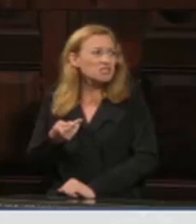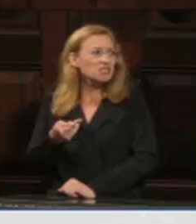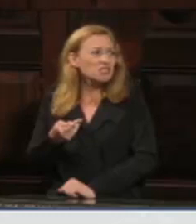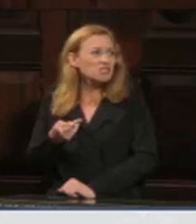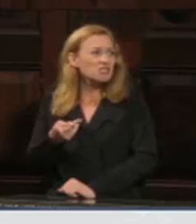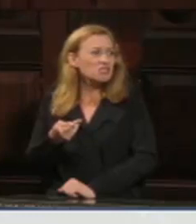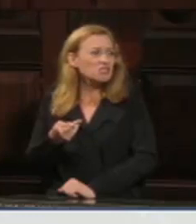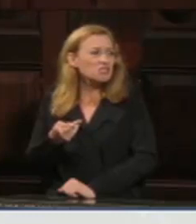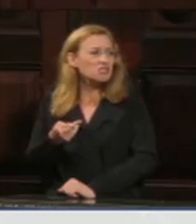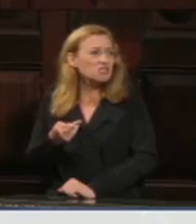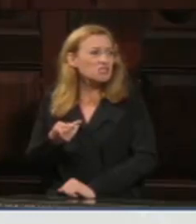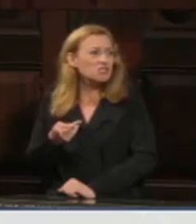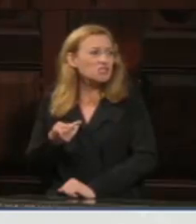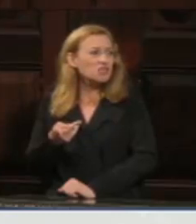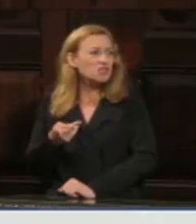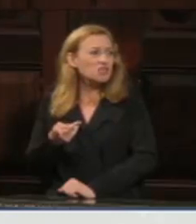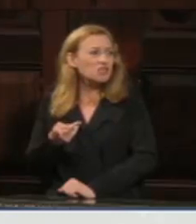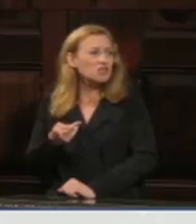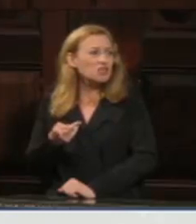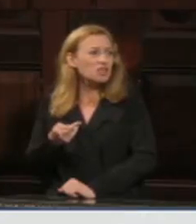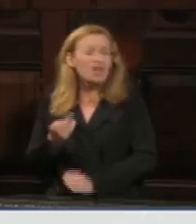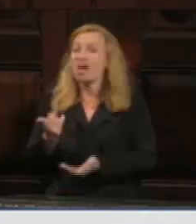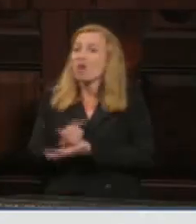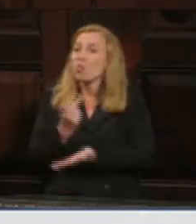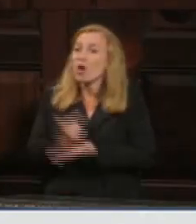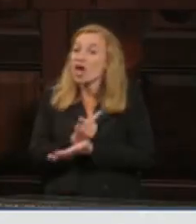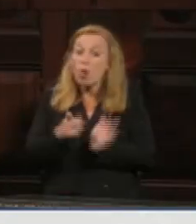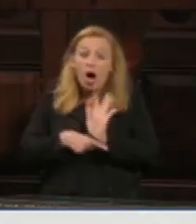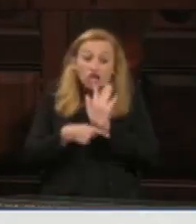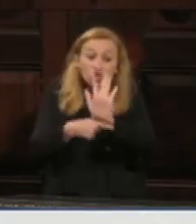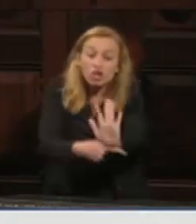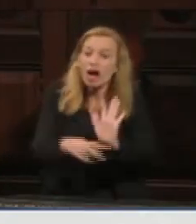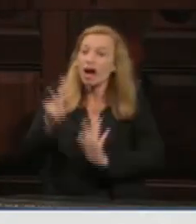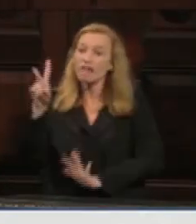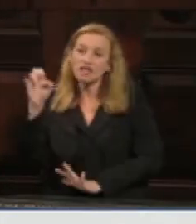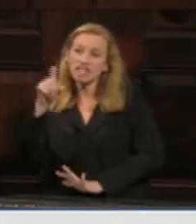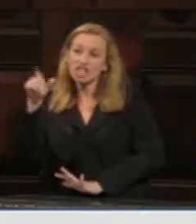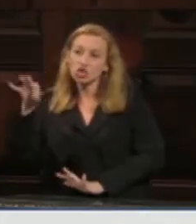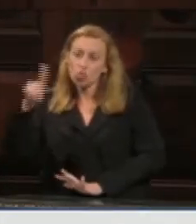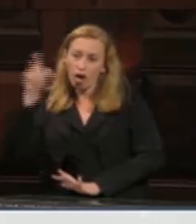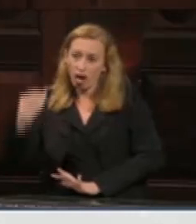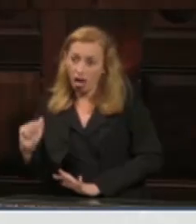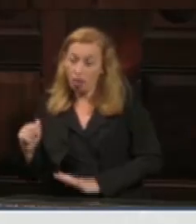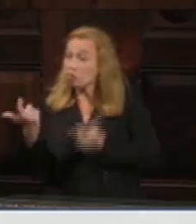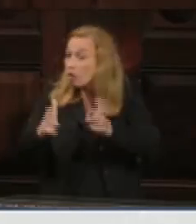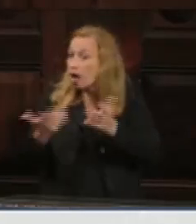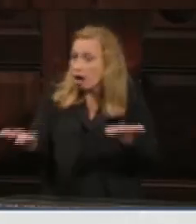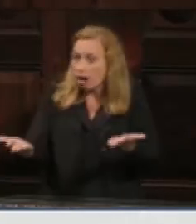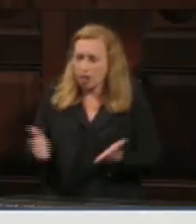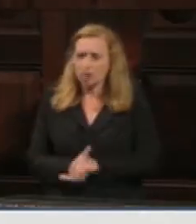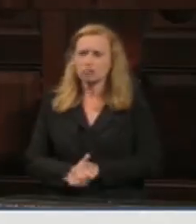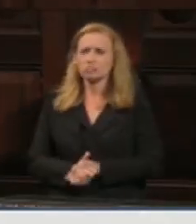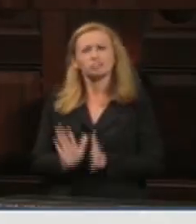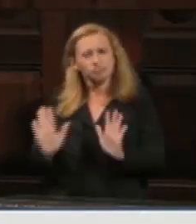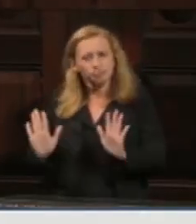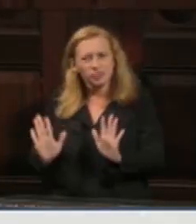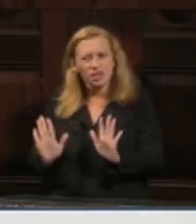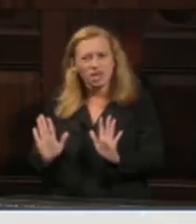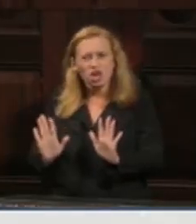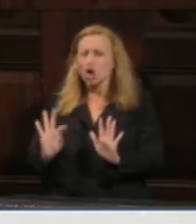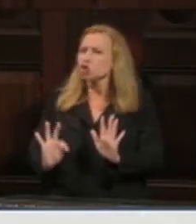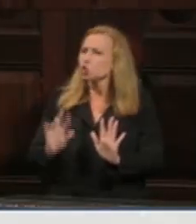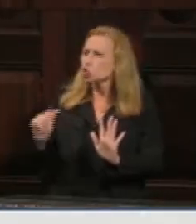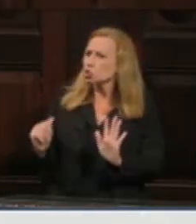do nosso Itamaraty tentar ajudar a Venezuela. Ou seja, para eles tudo que